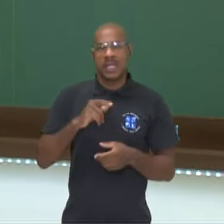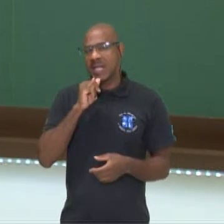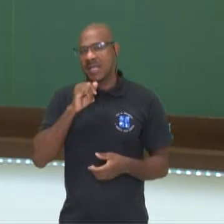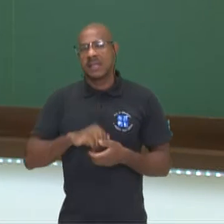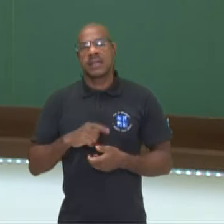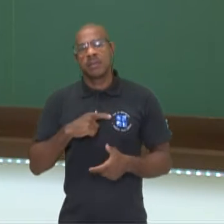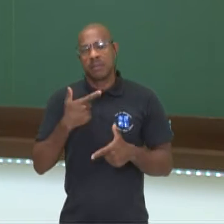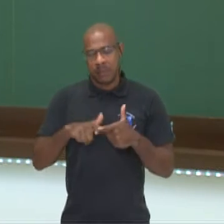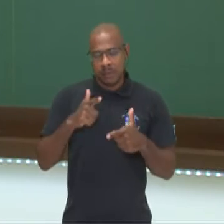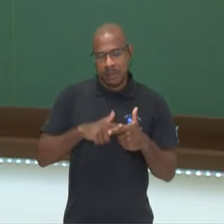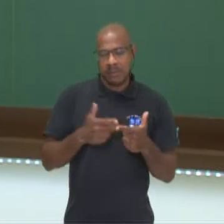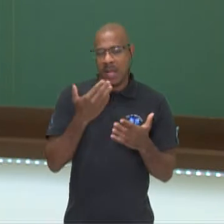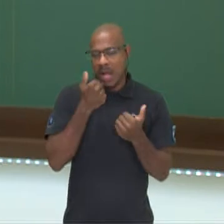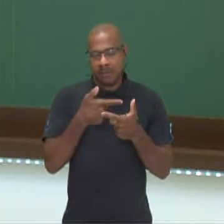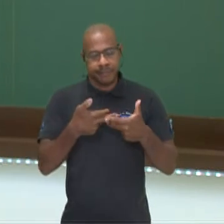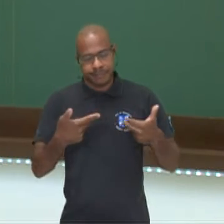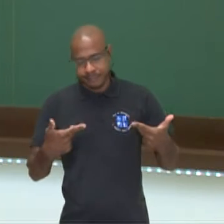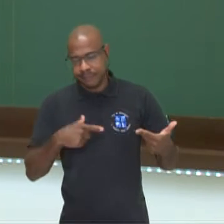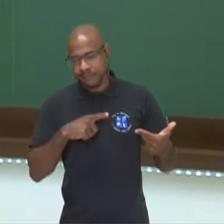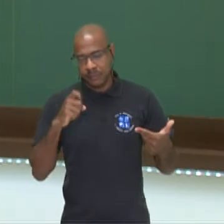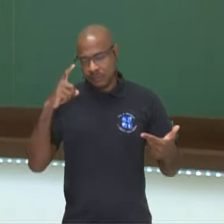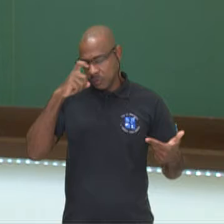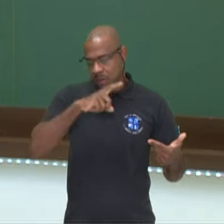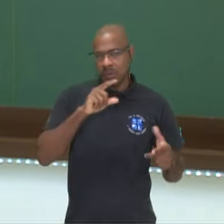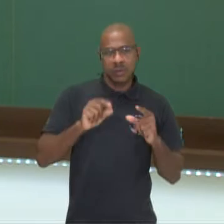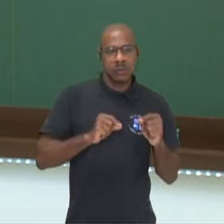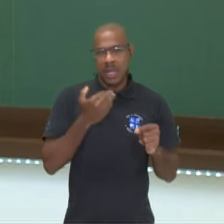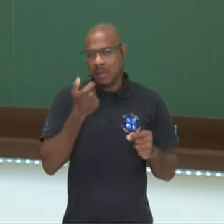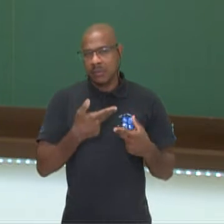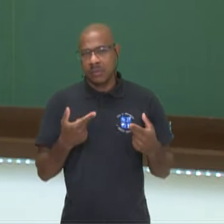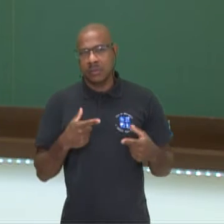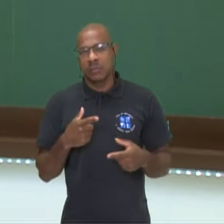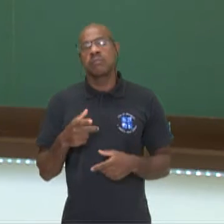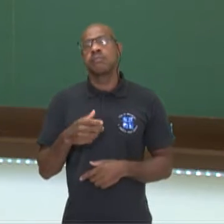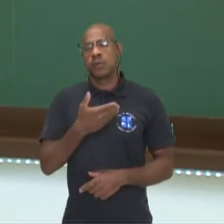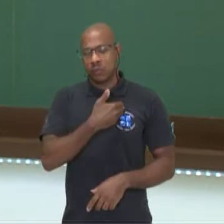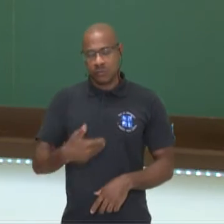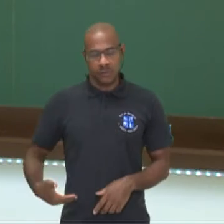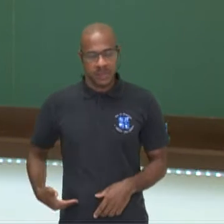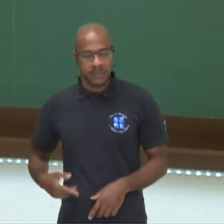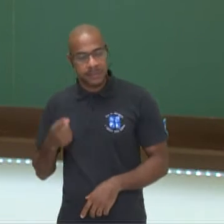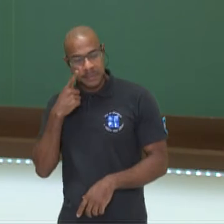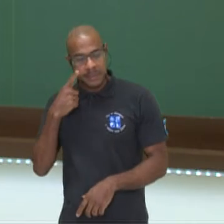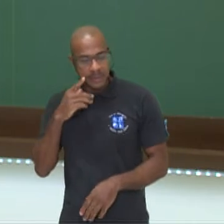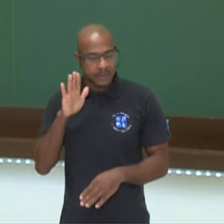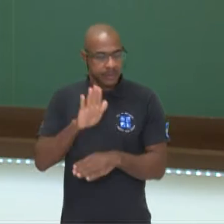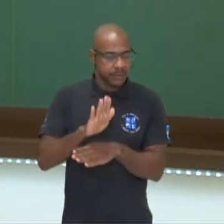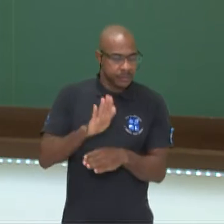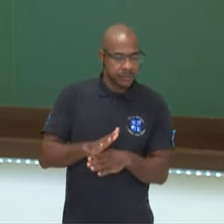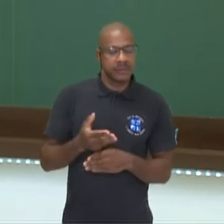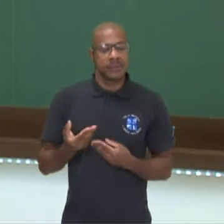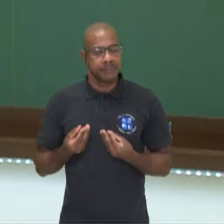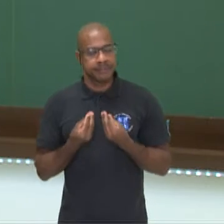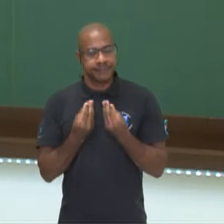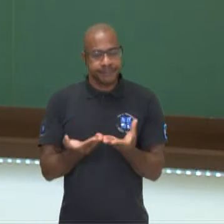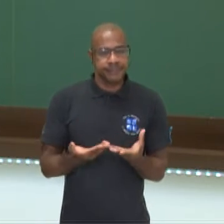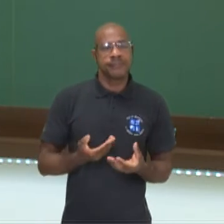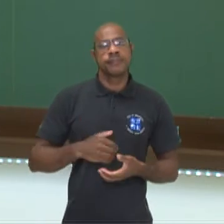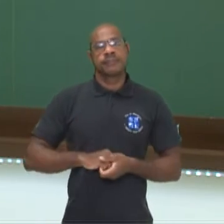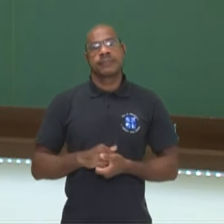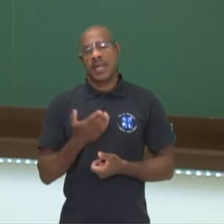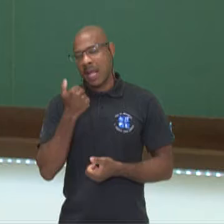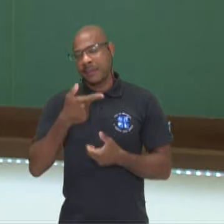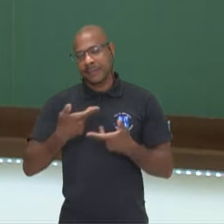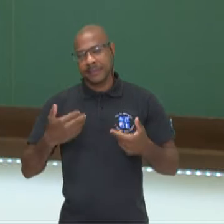na parte alimentar, por exemplo, uma dificuldade na alimentação, o Estado tenta interferir ali, doando alimentos, muitas vezes, né?